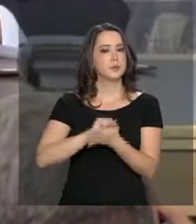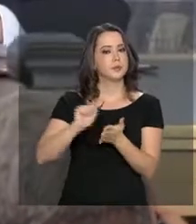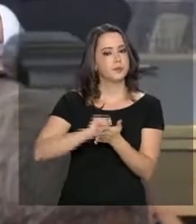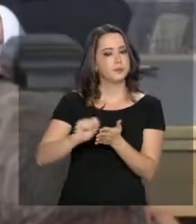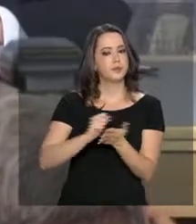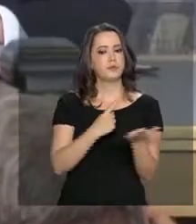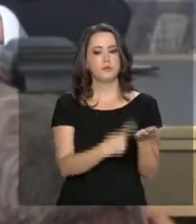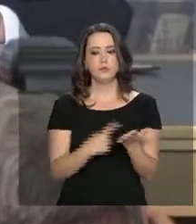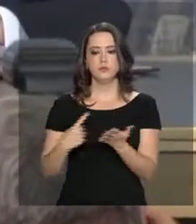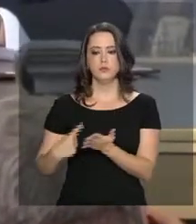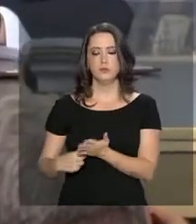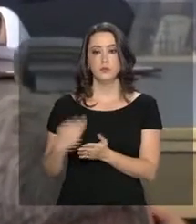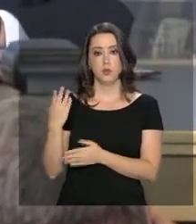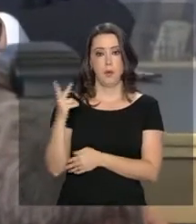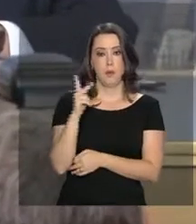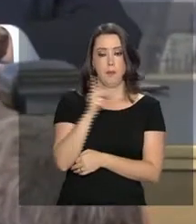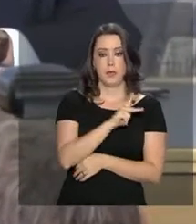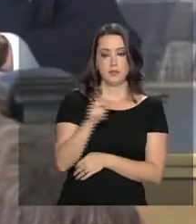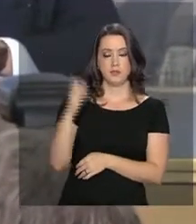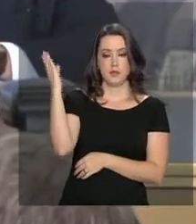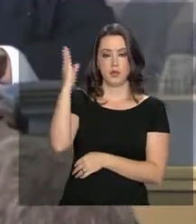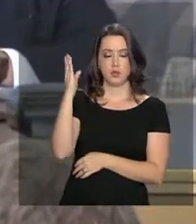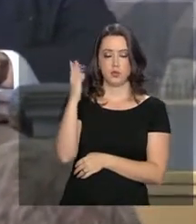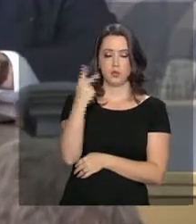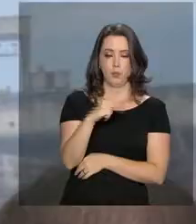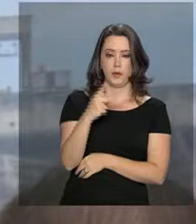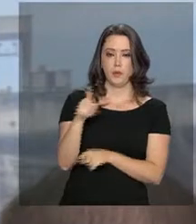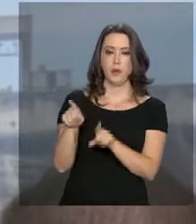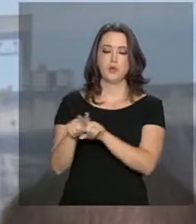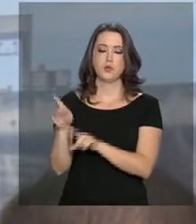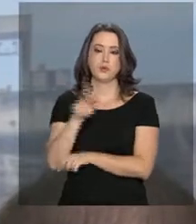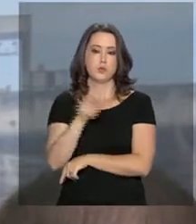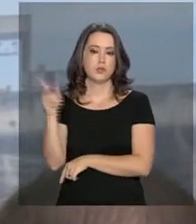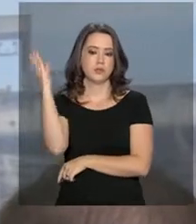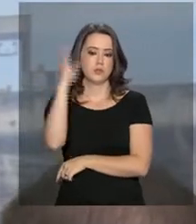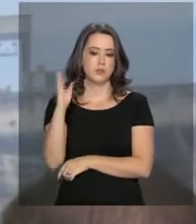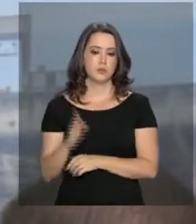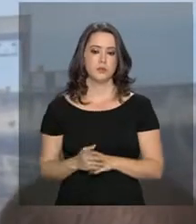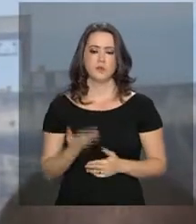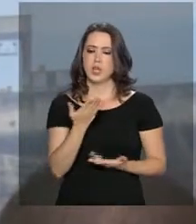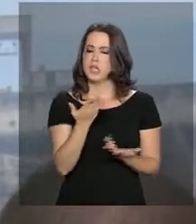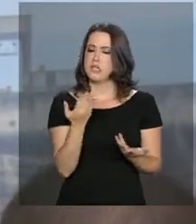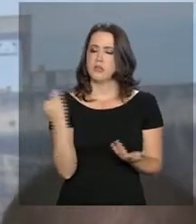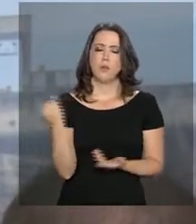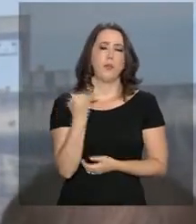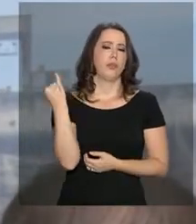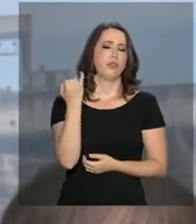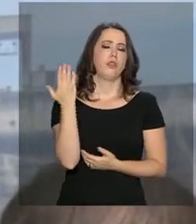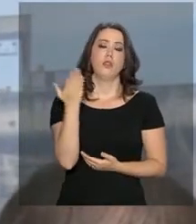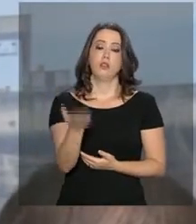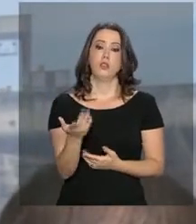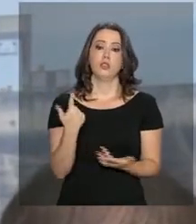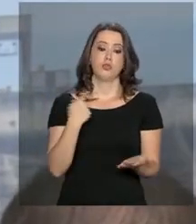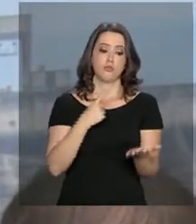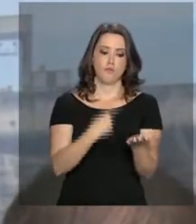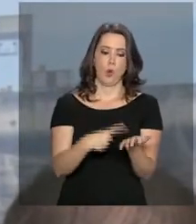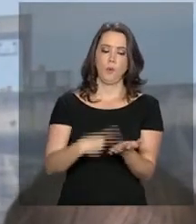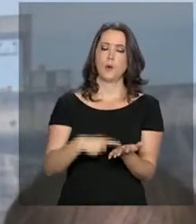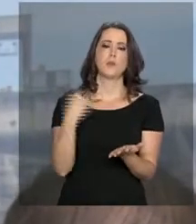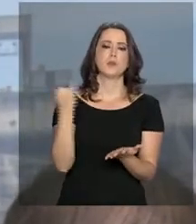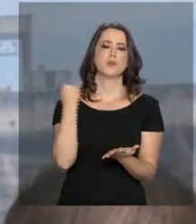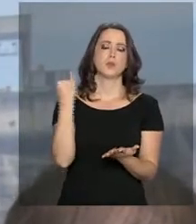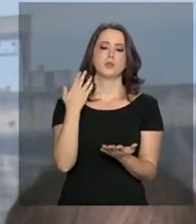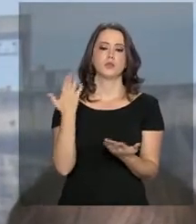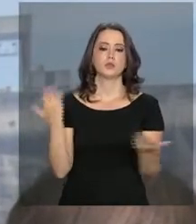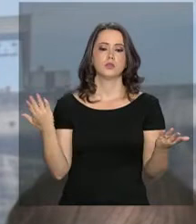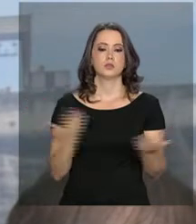Paraguai, Mário Abdo Benítez, e do Brasil, Michel Temer. Este ato, especialmente, é um ato que eu penso que